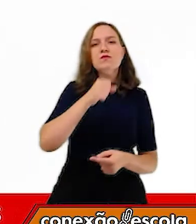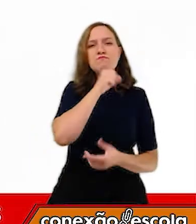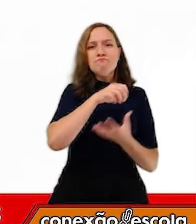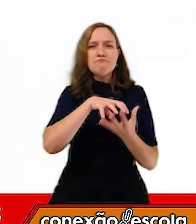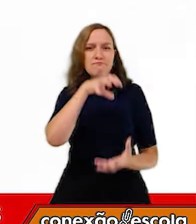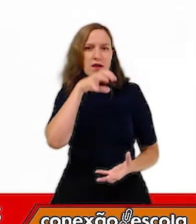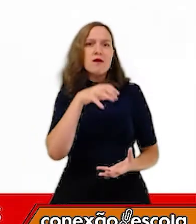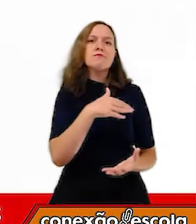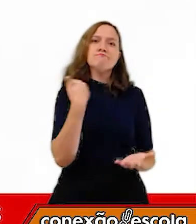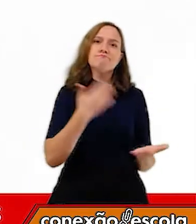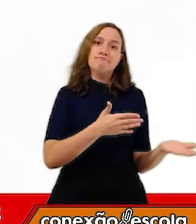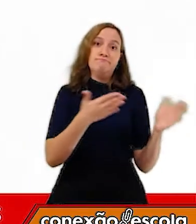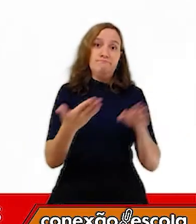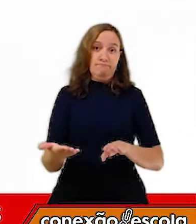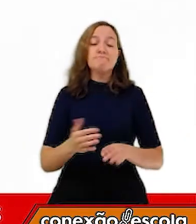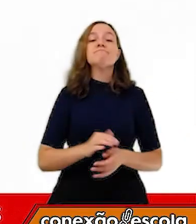bom?